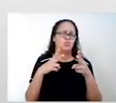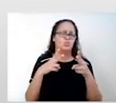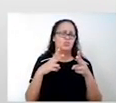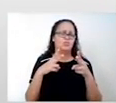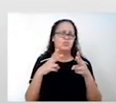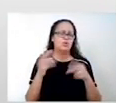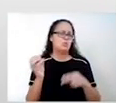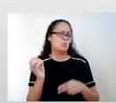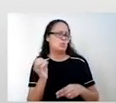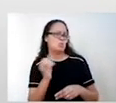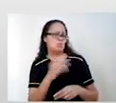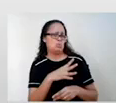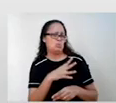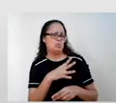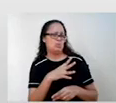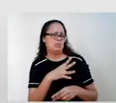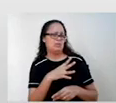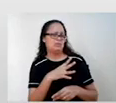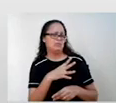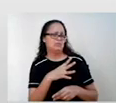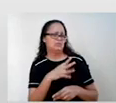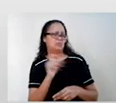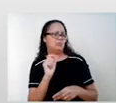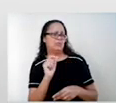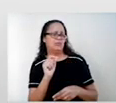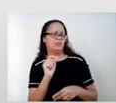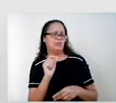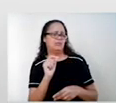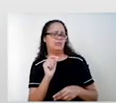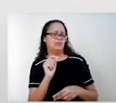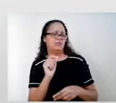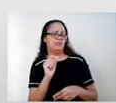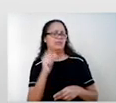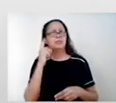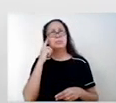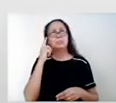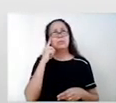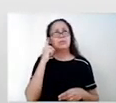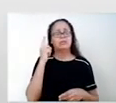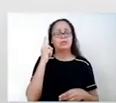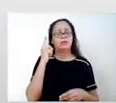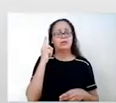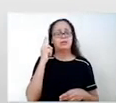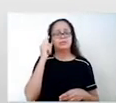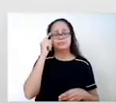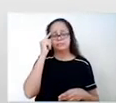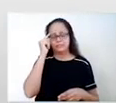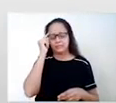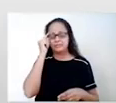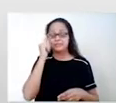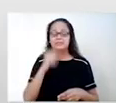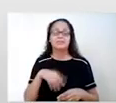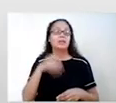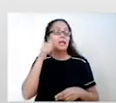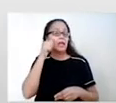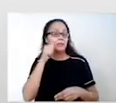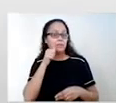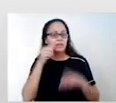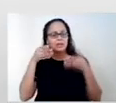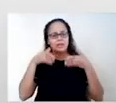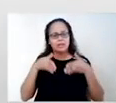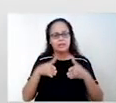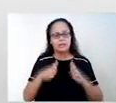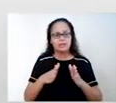Que novidade era aquela? Desde quando o vento é novidade, não é? Alguém pode pensar, mas lá era, olha, desde que Luna Clara